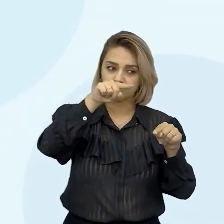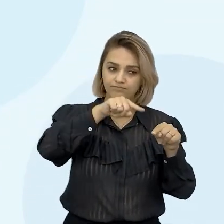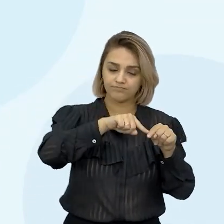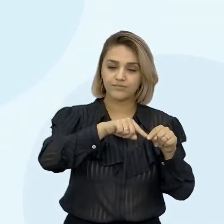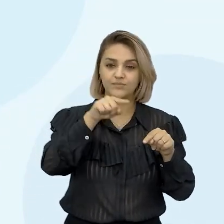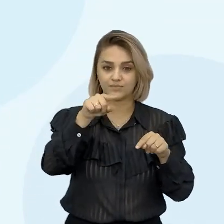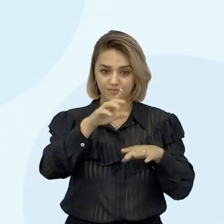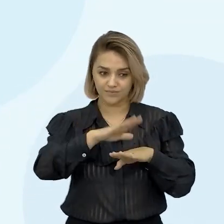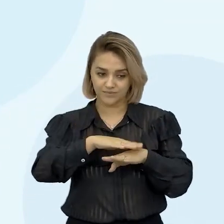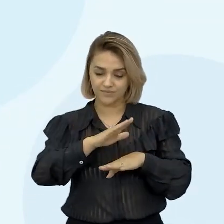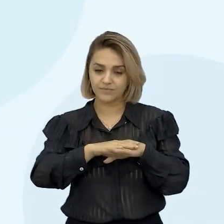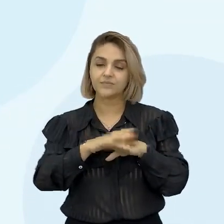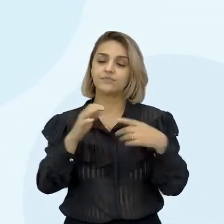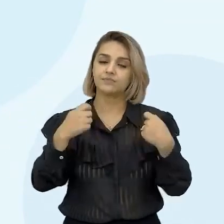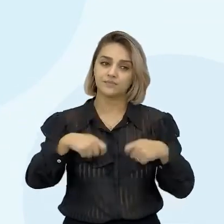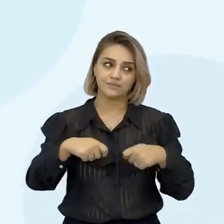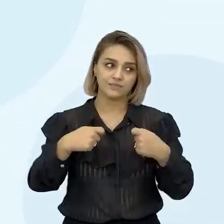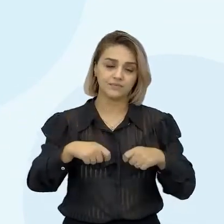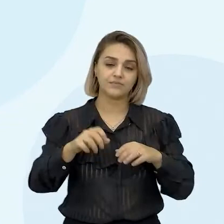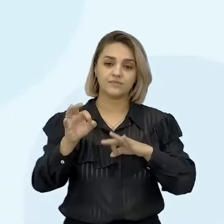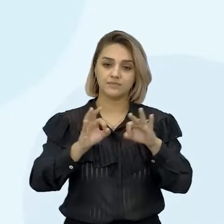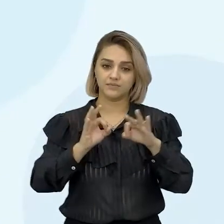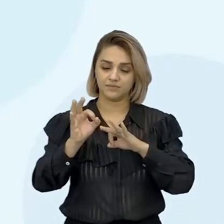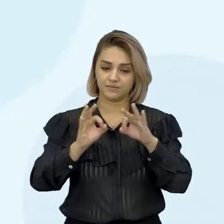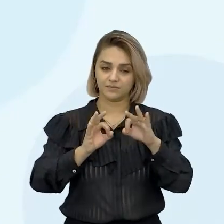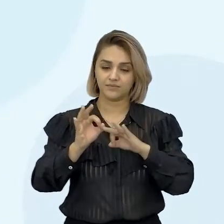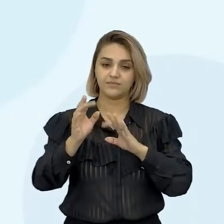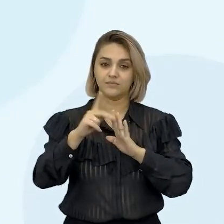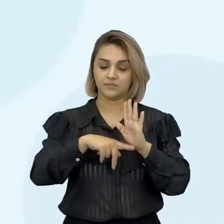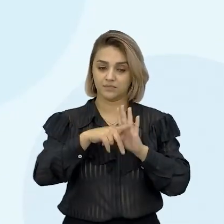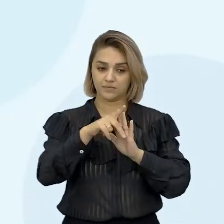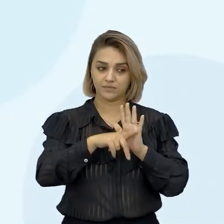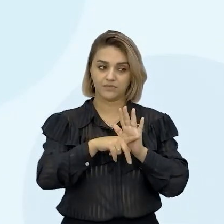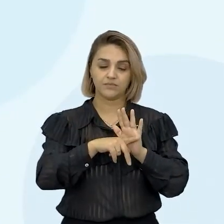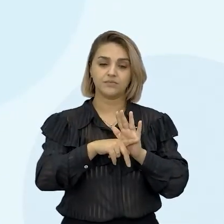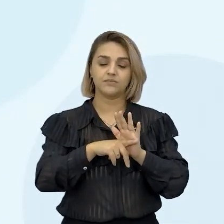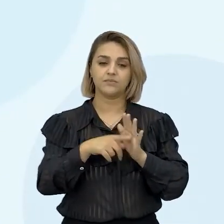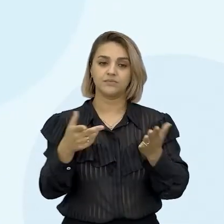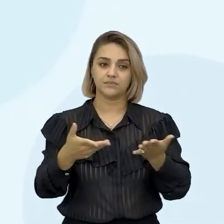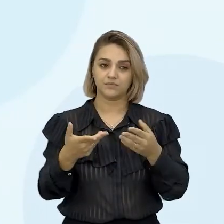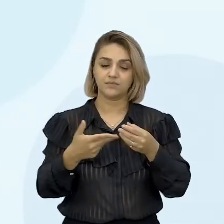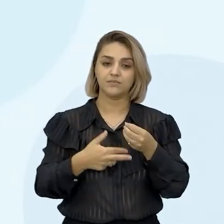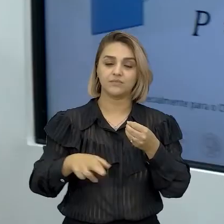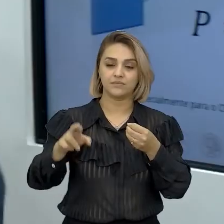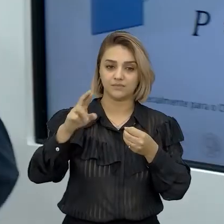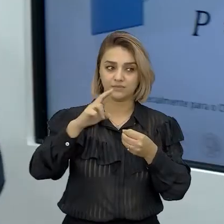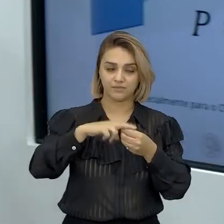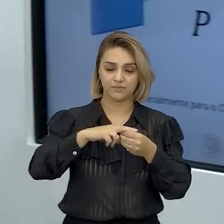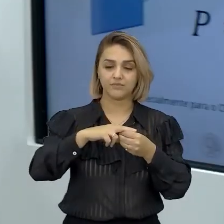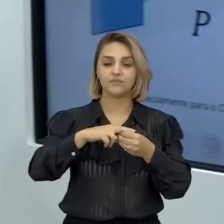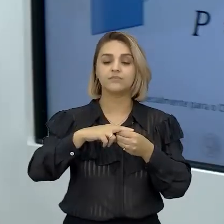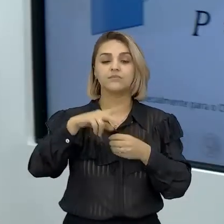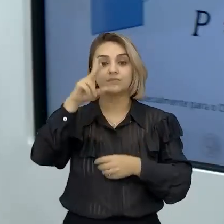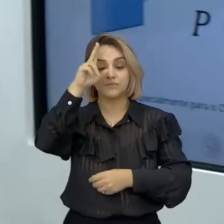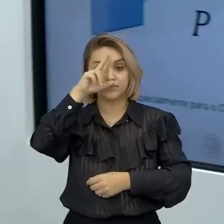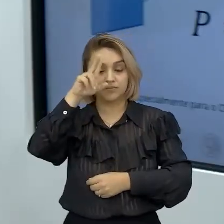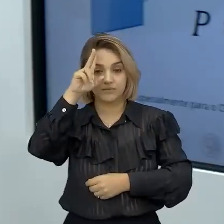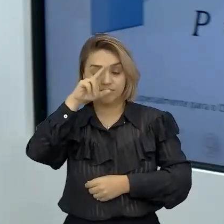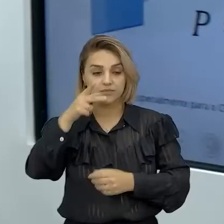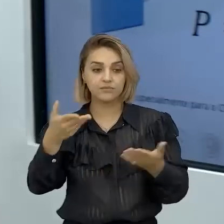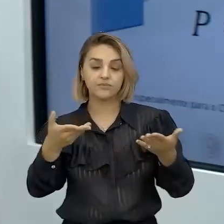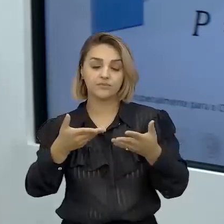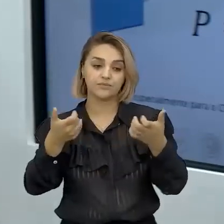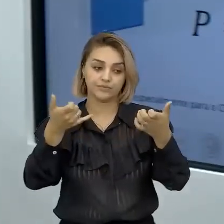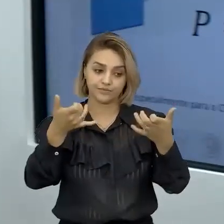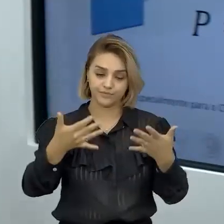eu tô falando para você que você vai ter fazer esquema aqui do seu projeto bom vamos fazer uma revisão na retomada geral então do que a gente falou hoje aqui